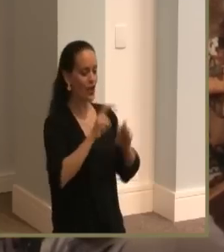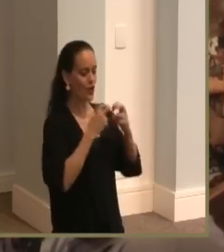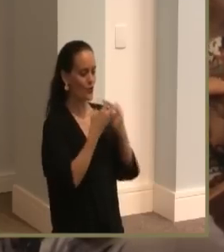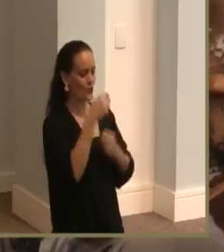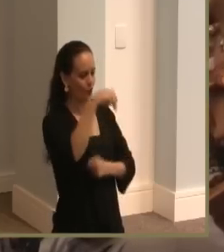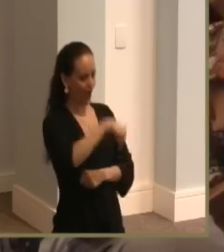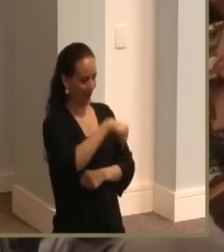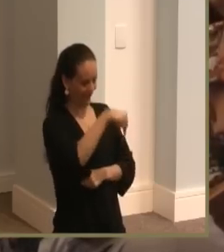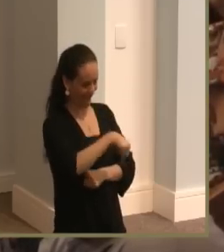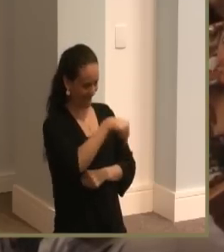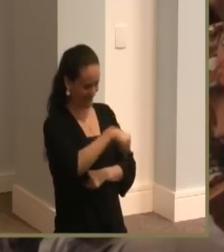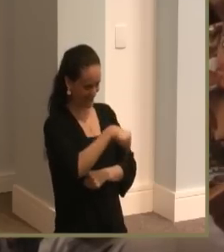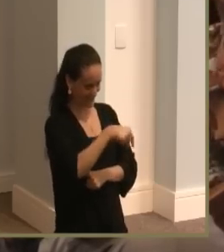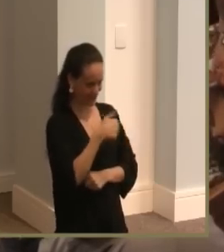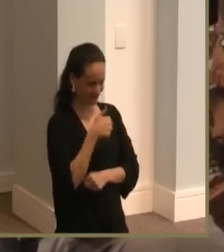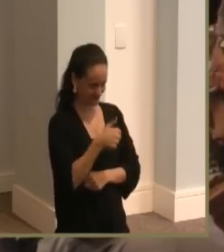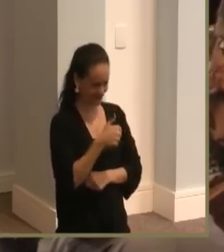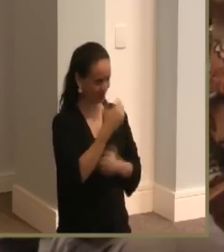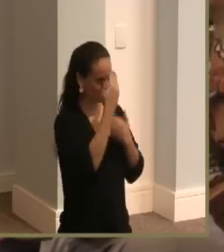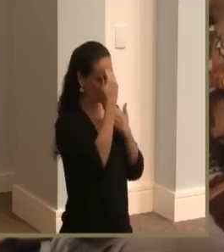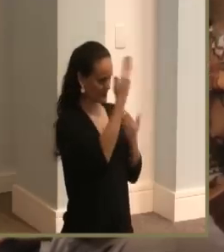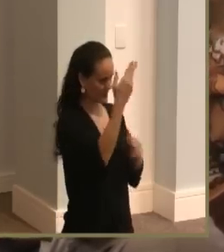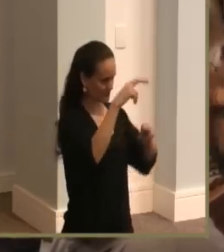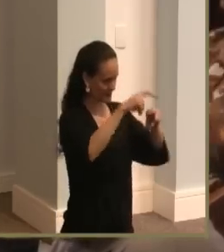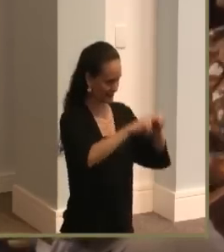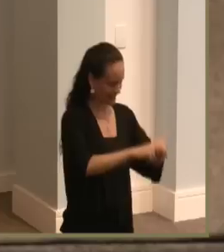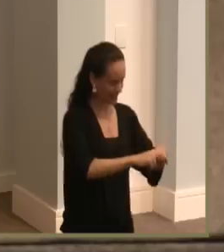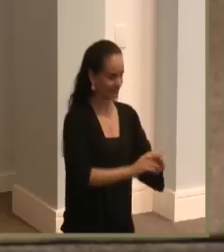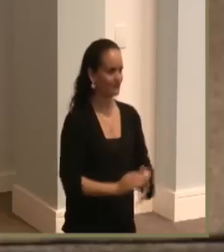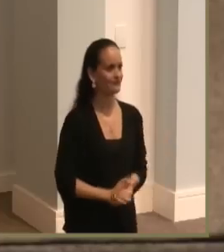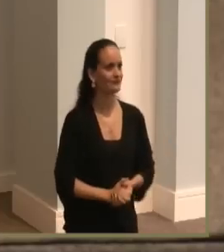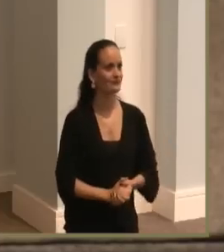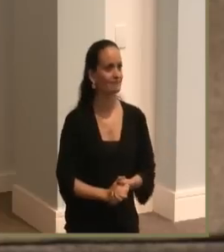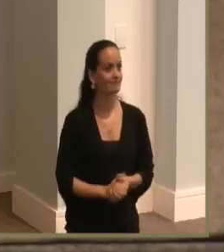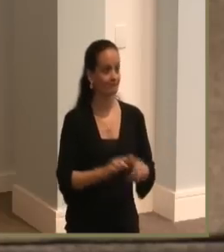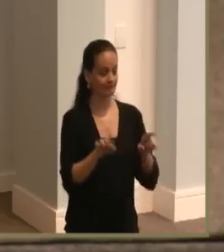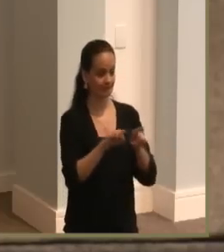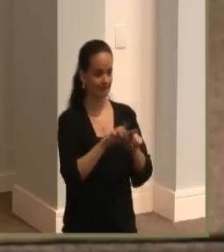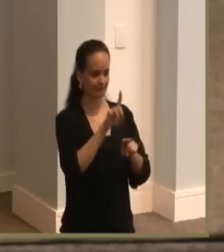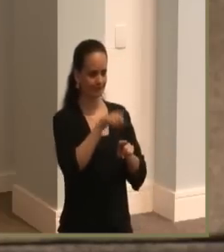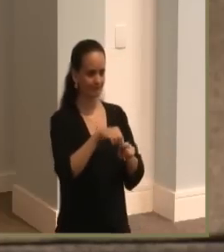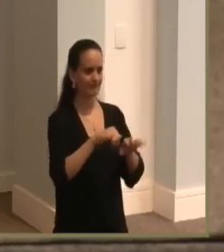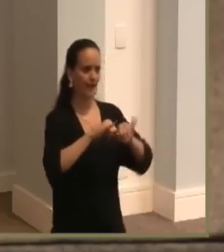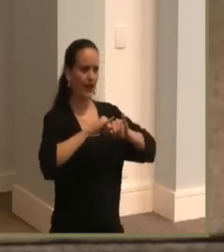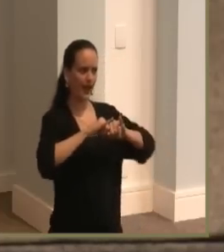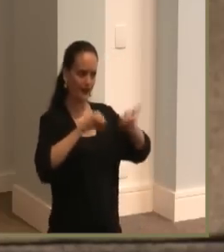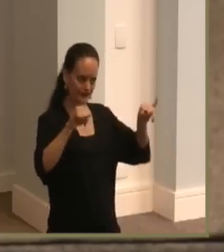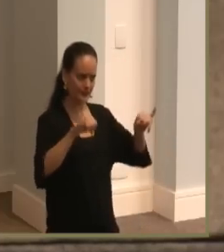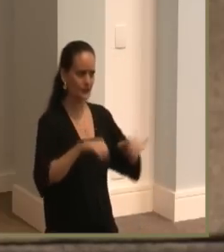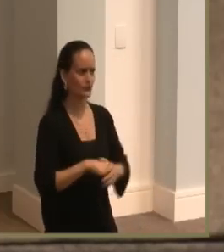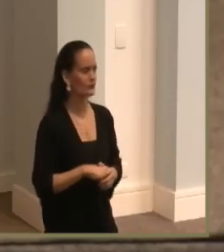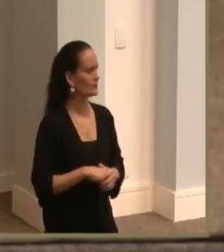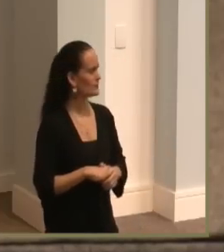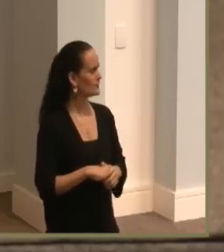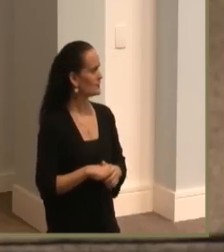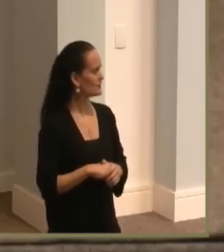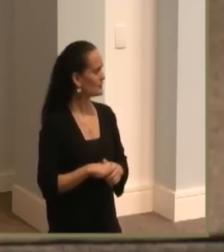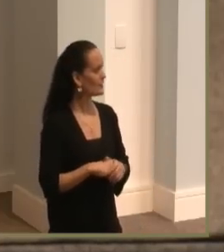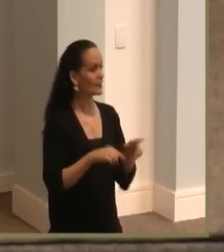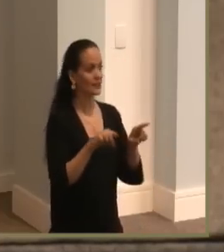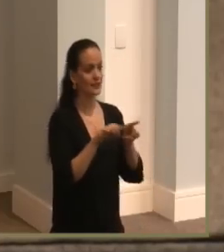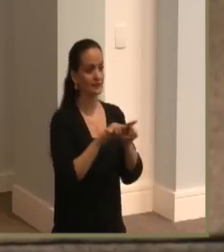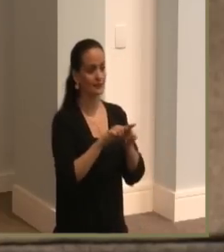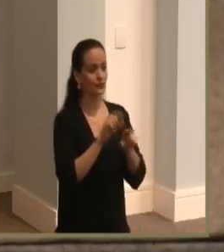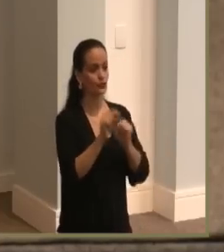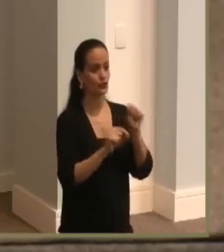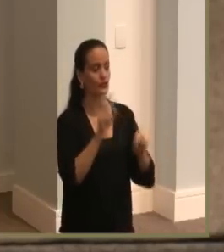para acompanharem e participarem dos cultos. Muito obrigado. Podem sentar. Este aviso é também uma forma de lembrarmos